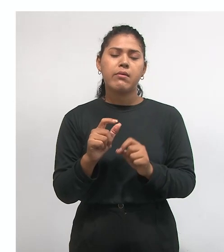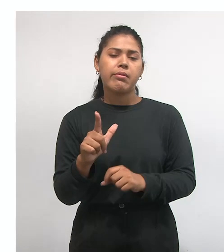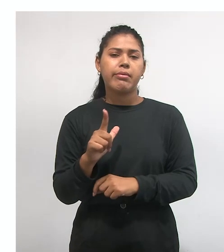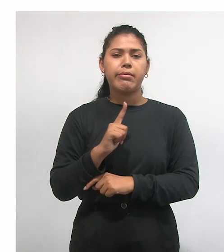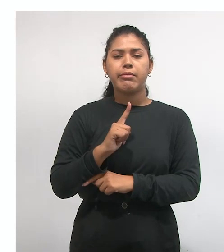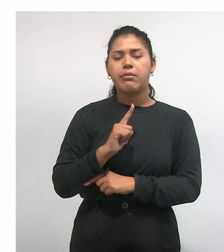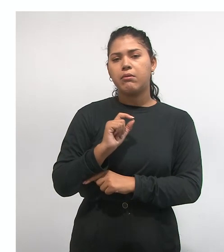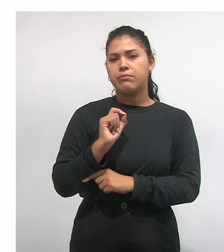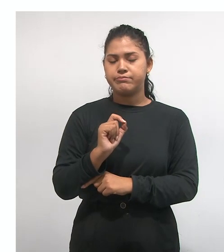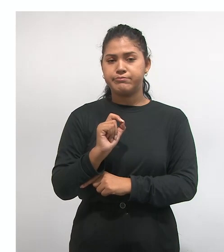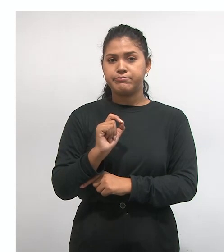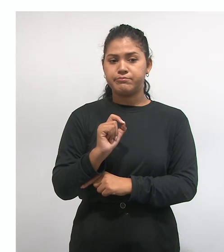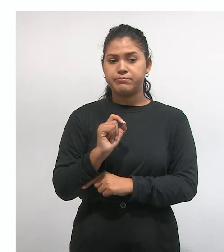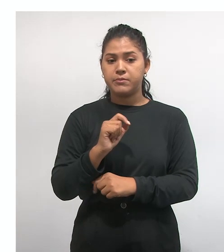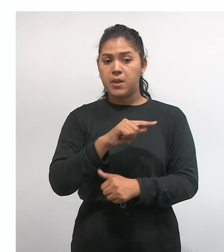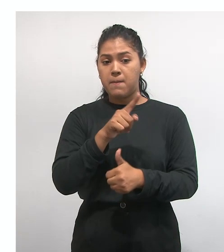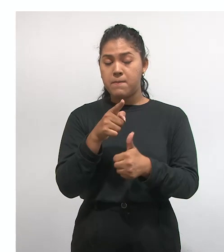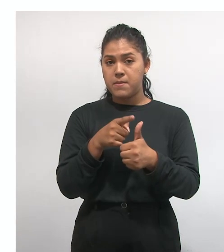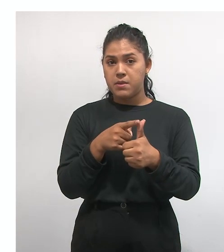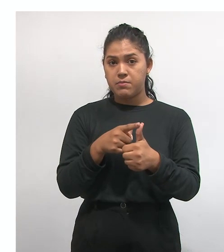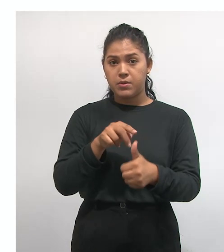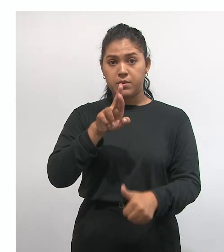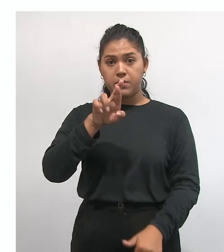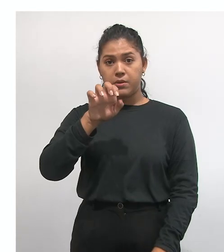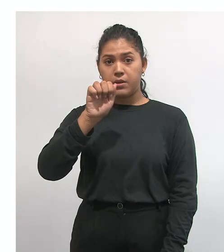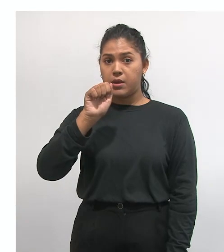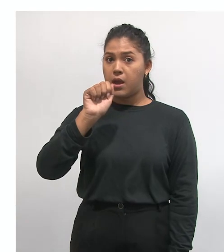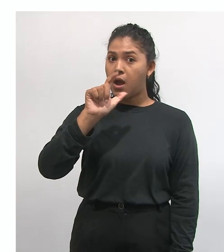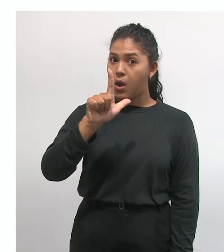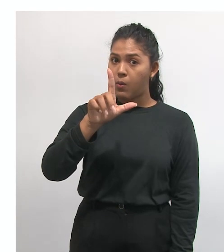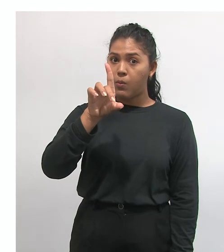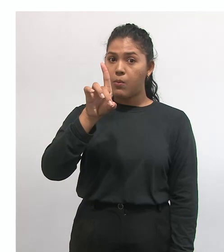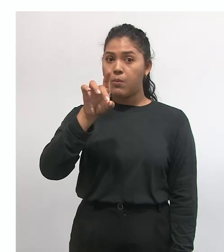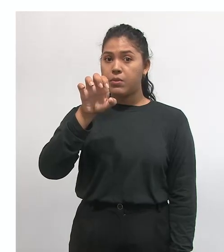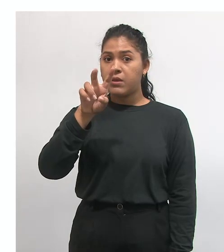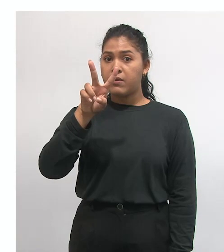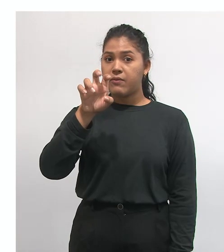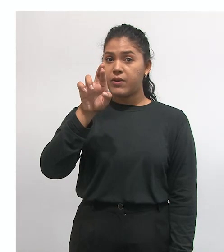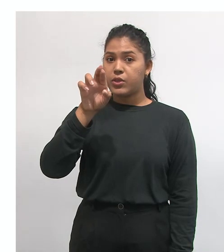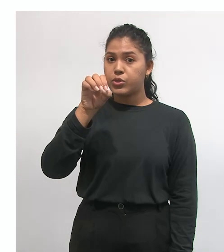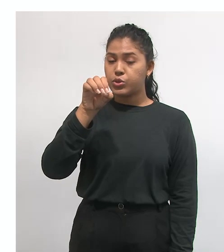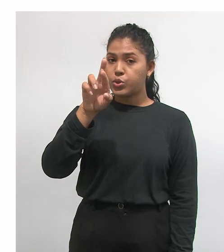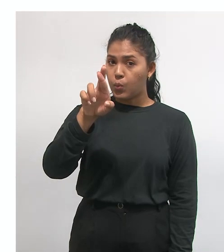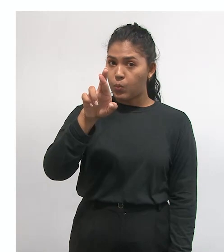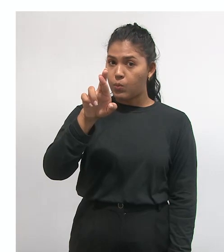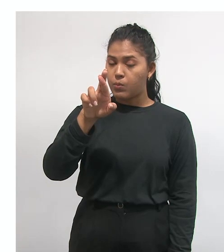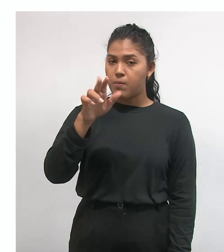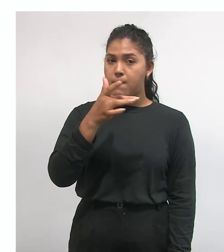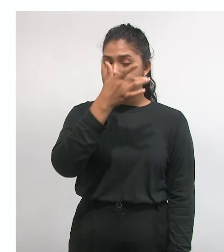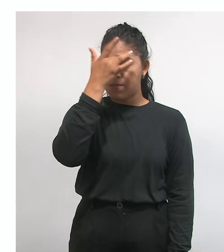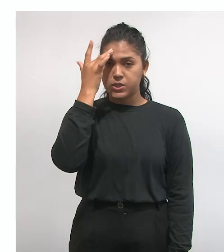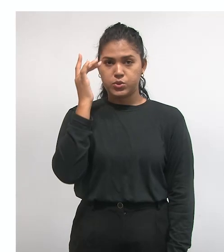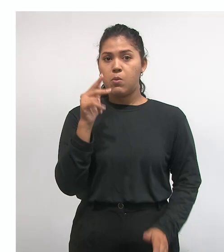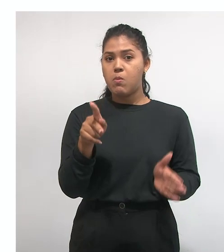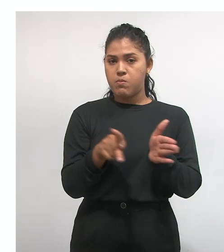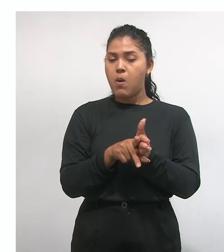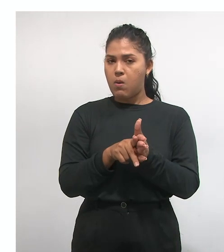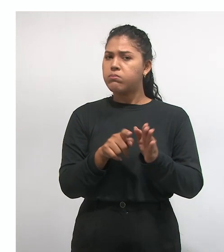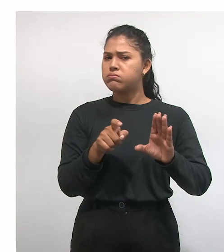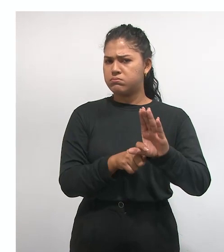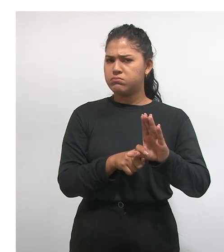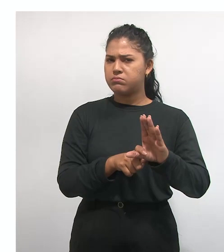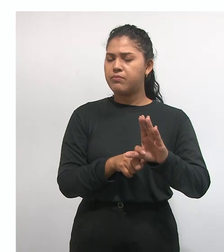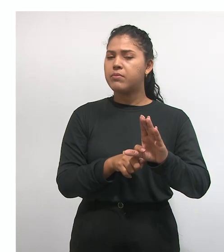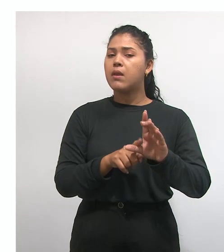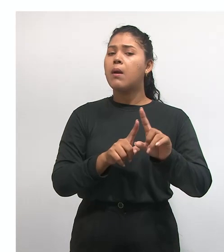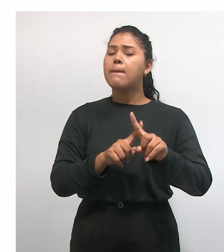inicia-se, né, com o real devedor e após de algum evento jurídico será transferida para o terceiro responsável. Olha aqui o exemplo